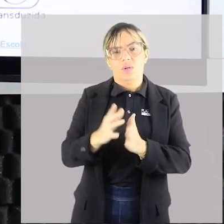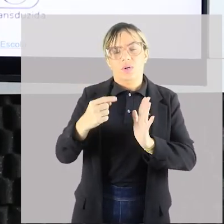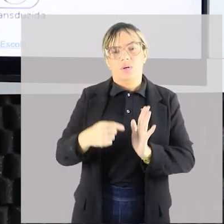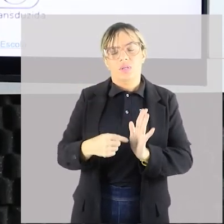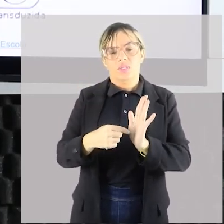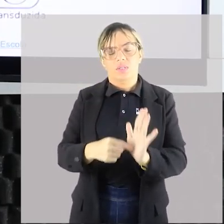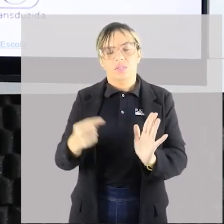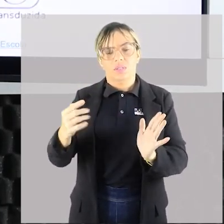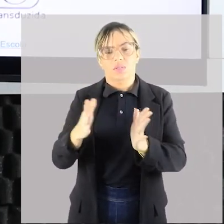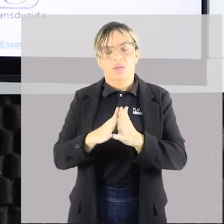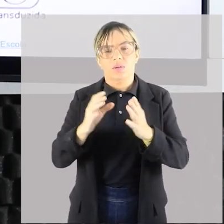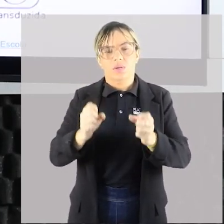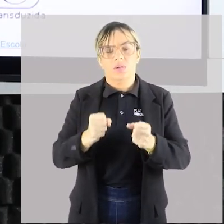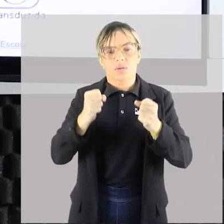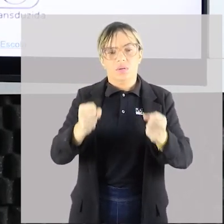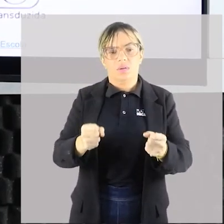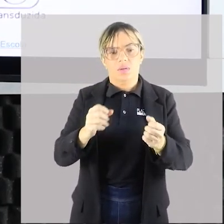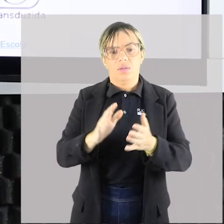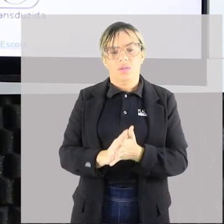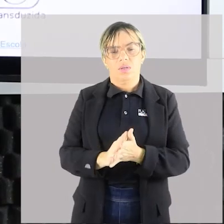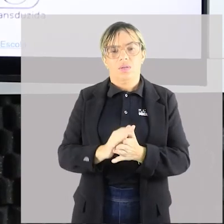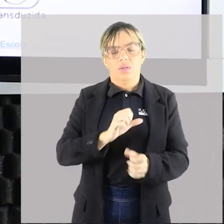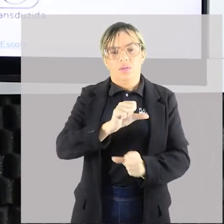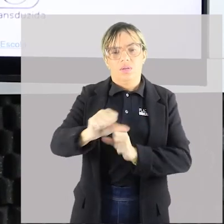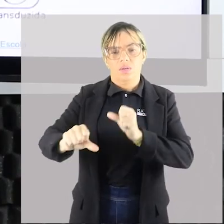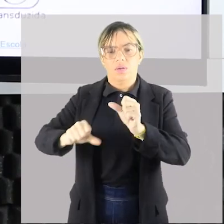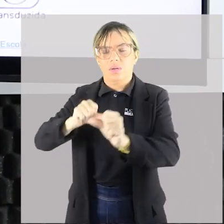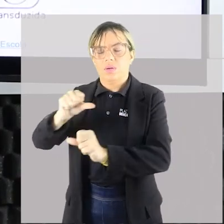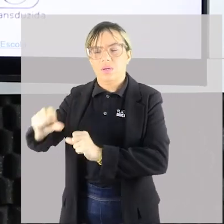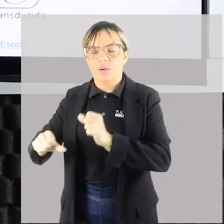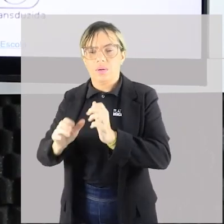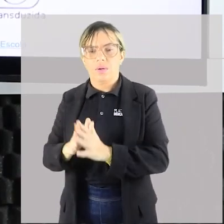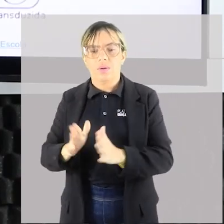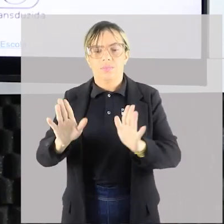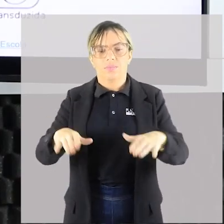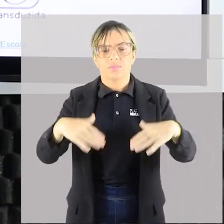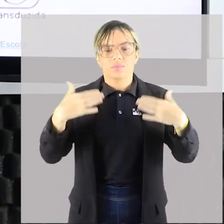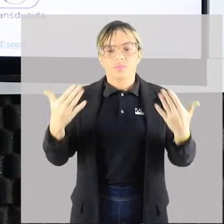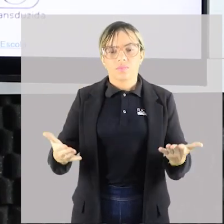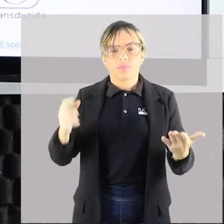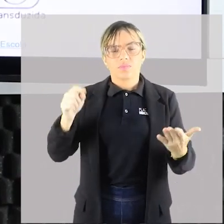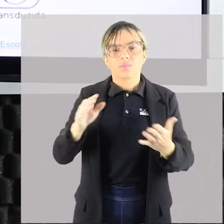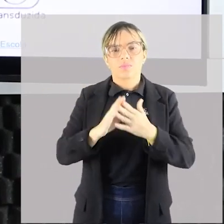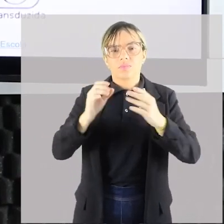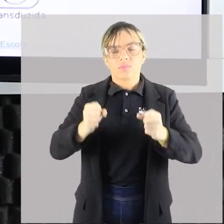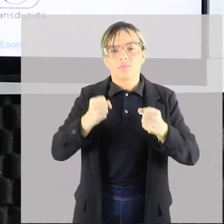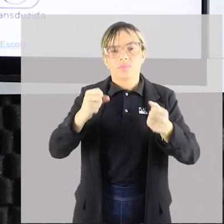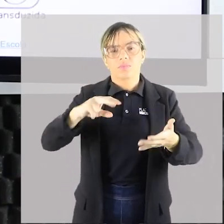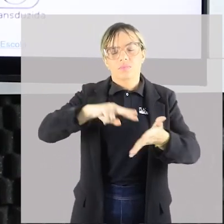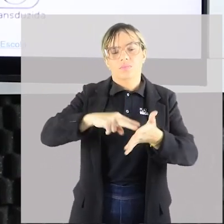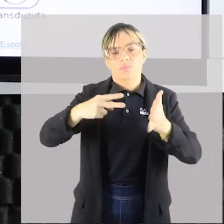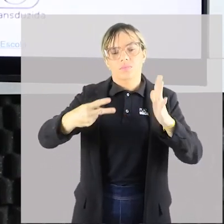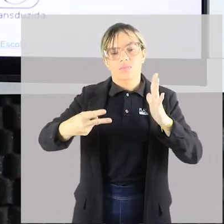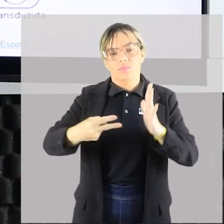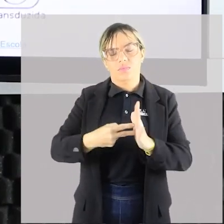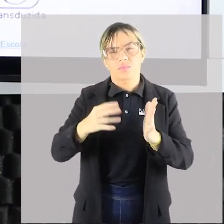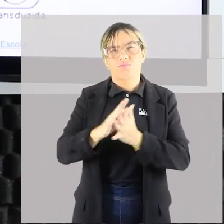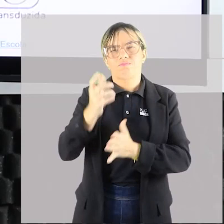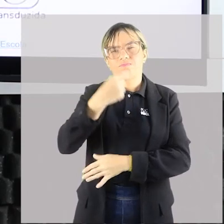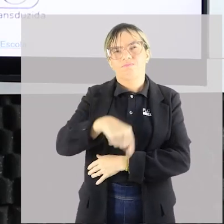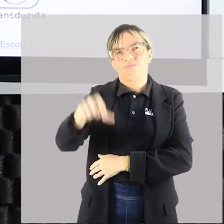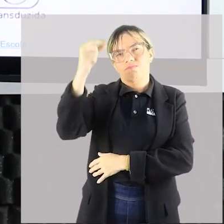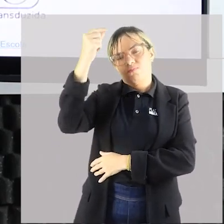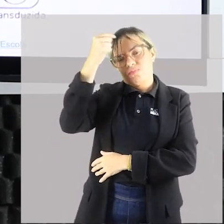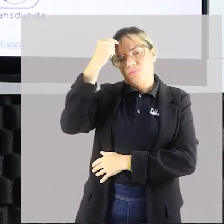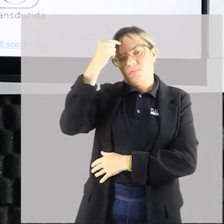é possível, tá? Que é o da transformação. E essa transformação pode significar o quê? Então, imagina,